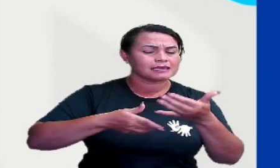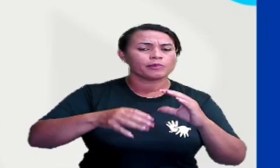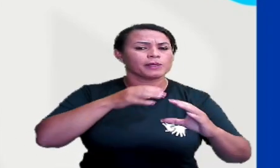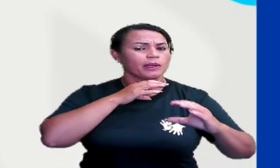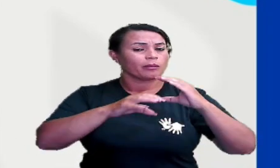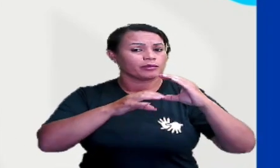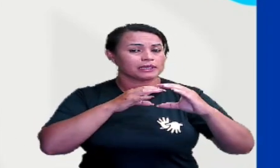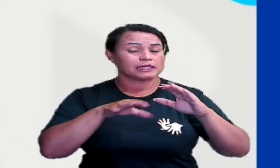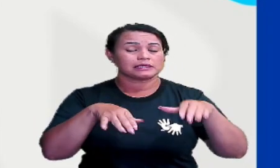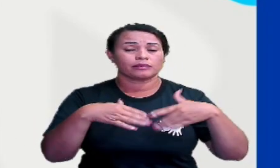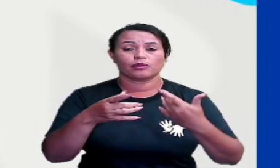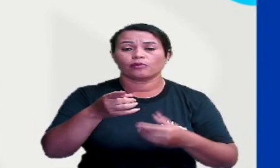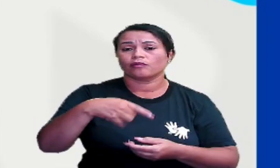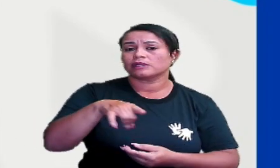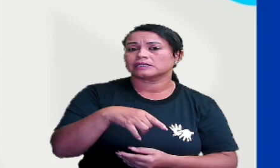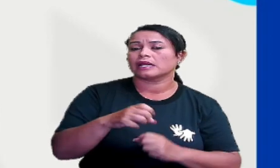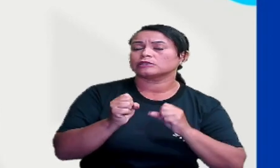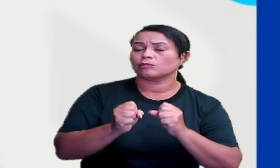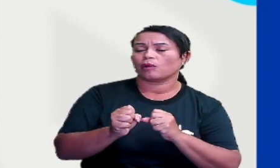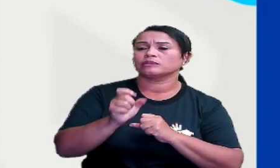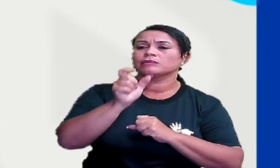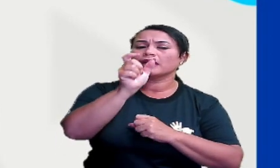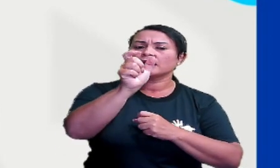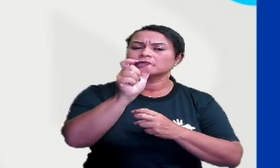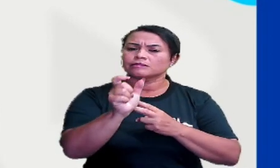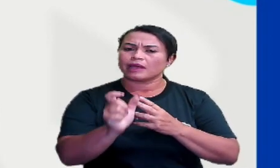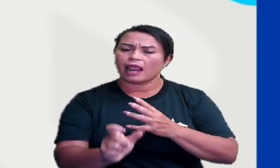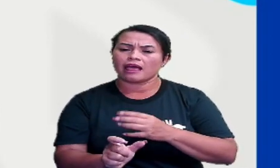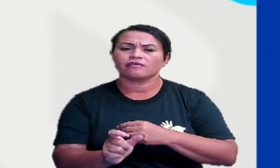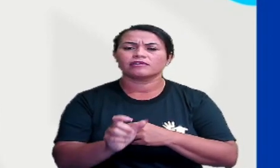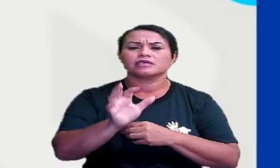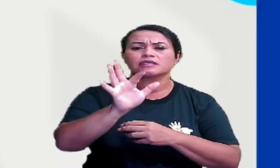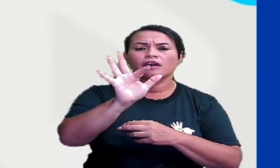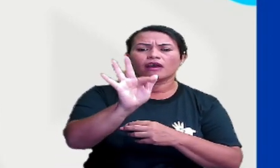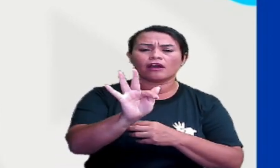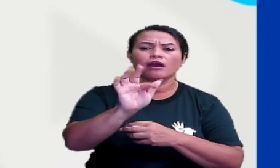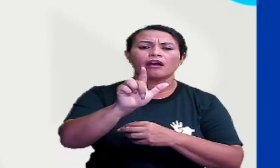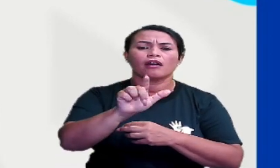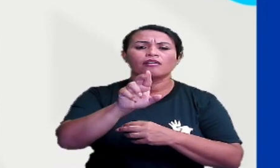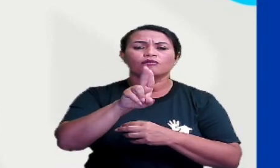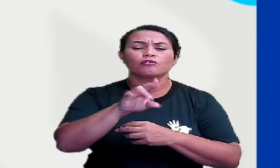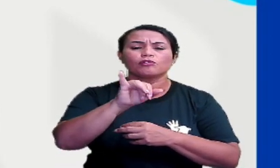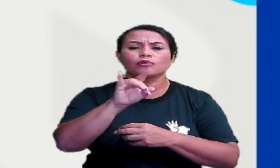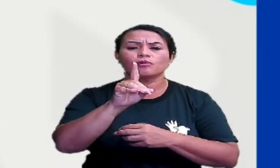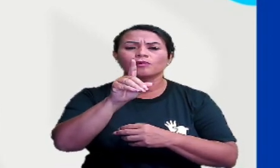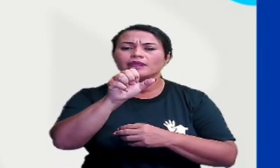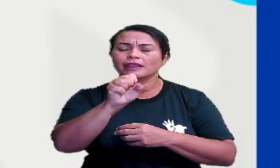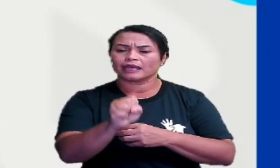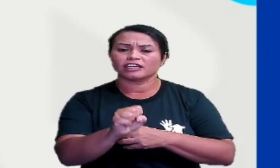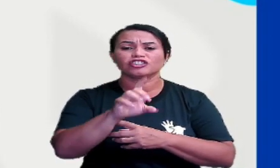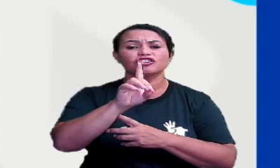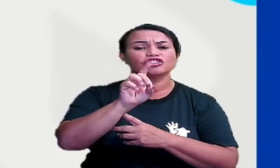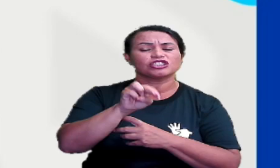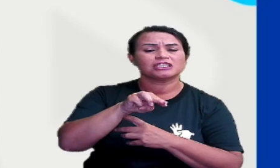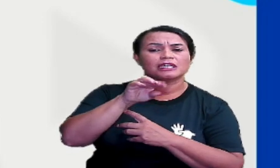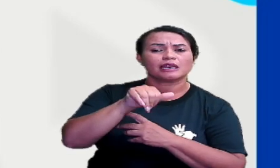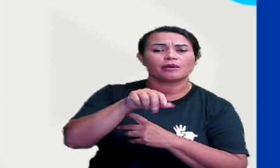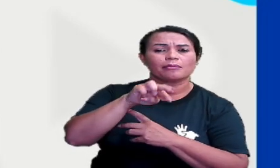gente, você tem que pegar aí, ó, as palavras fluidas, dinâmicas,